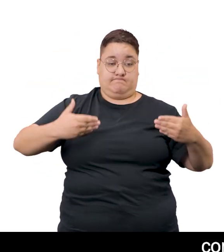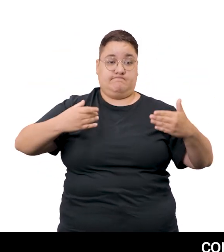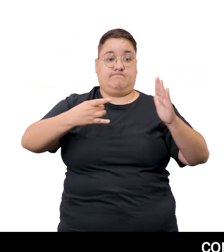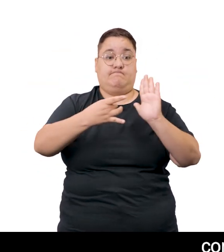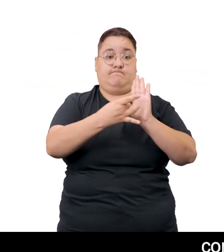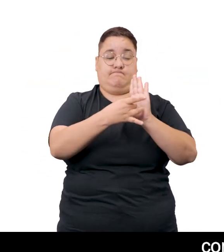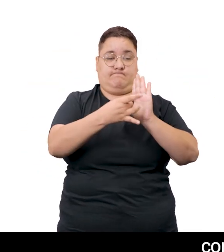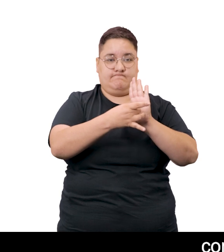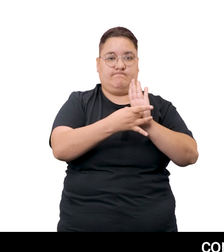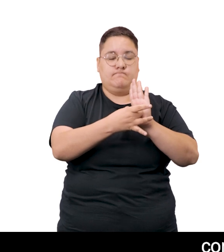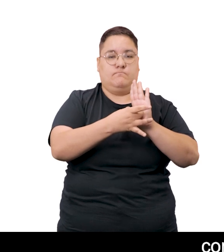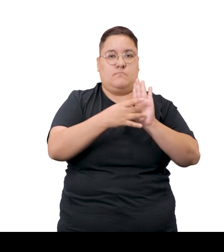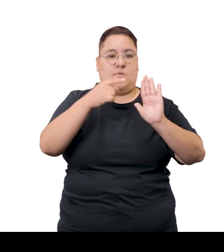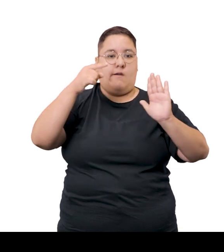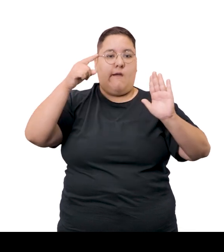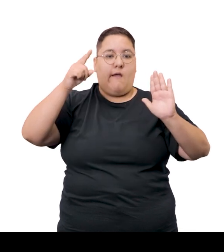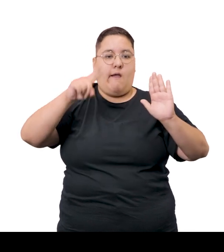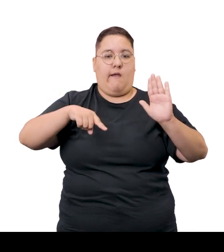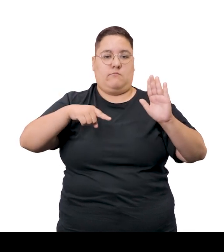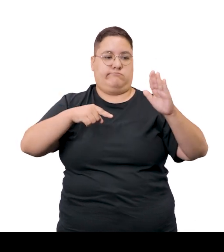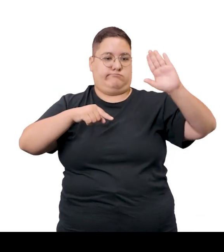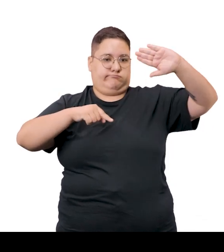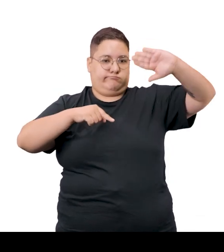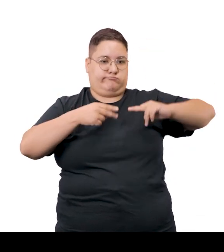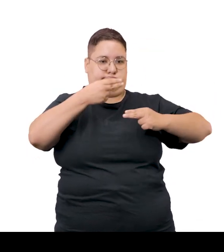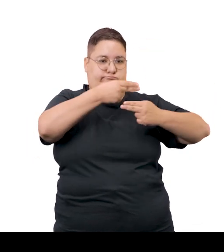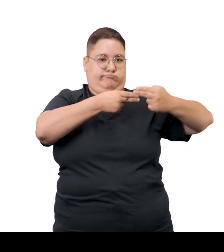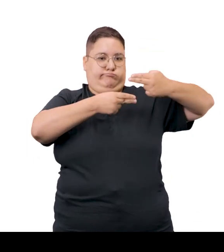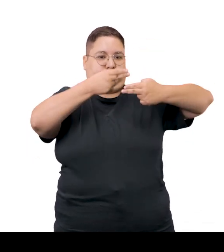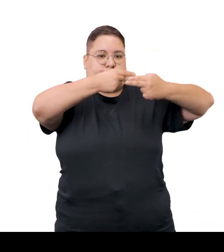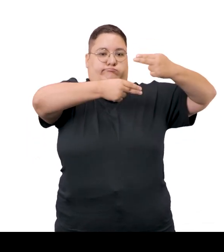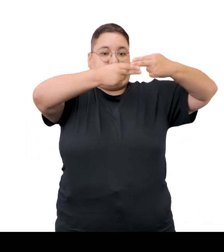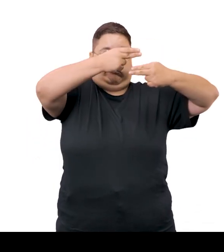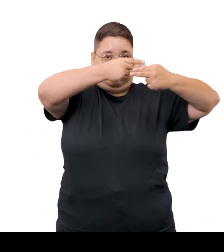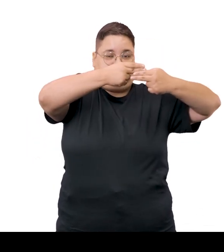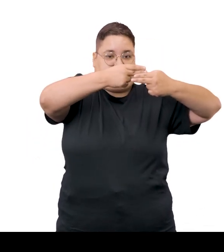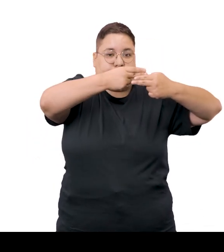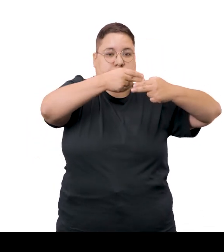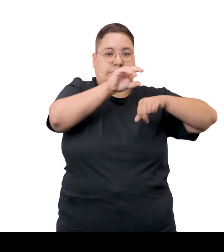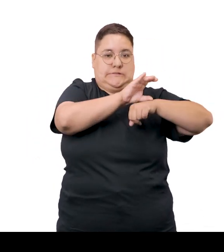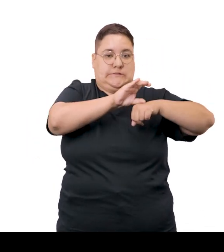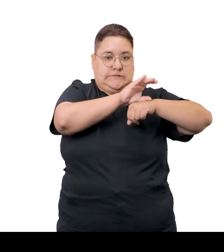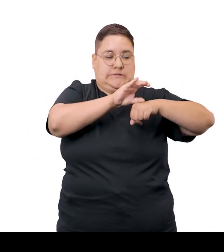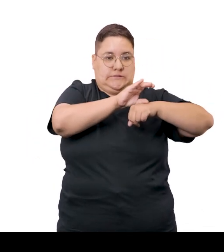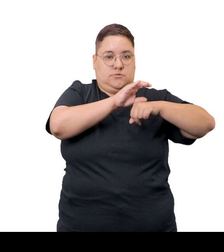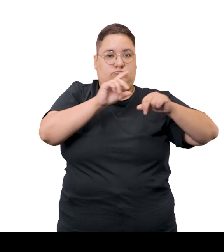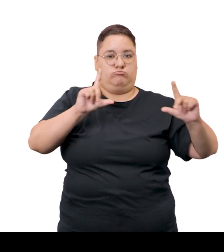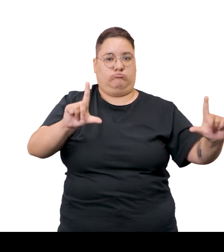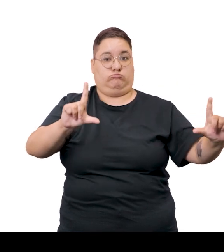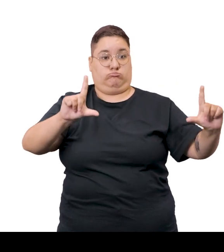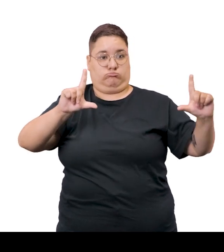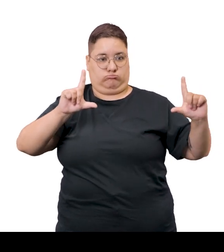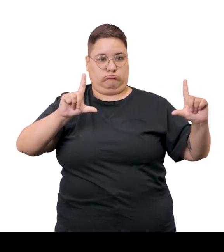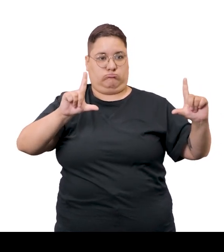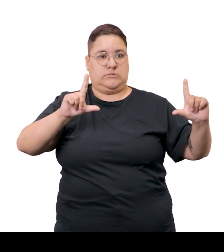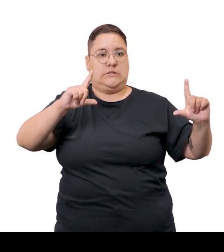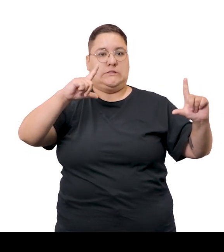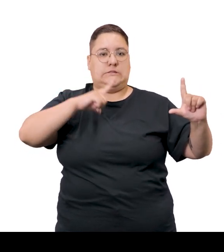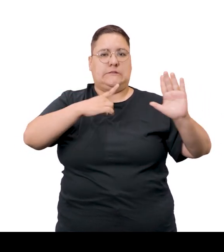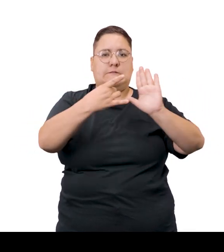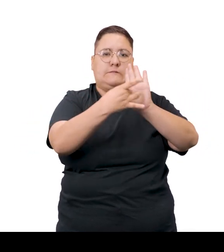de concreto em forma de bloco, com um encaixe ao centro, onde se sustenta um grande vidro retangular